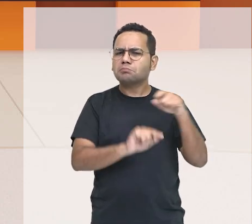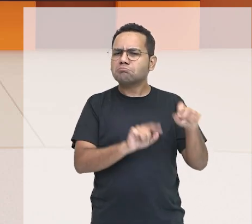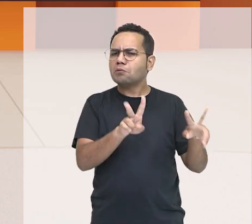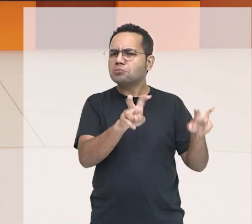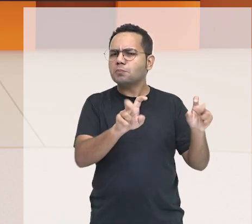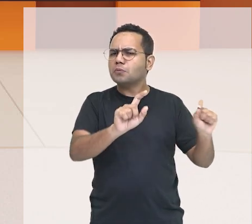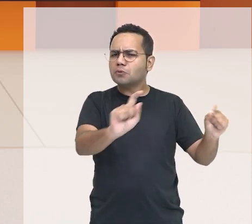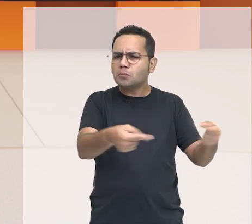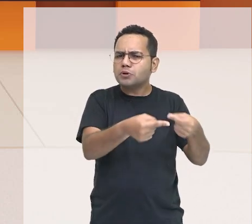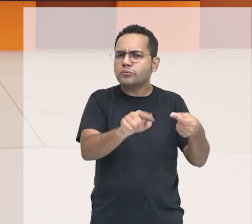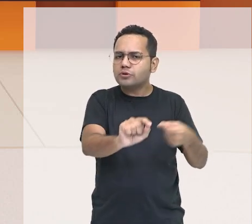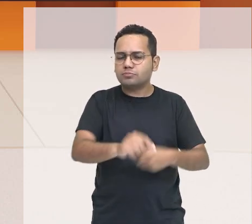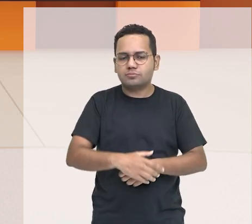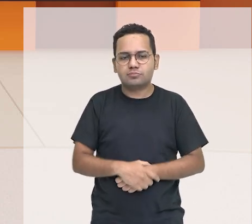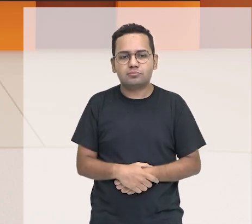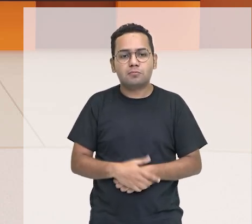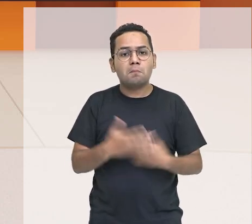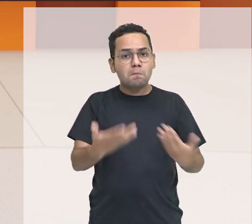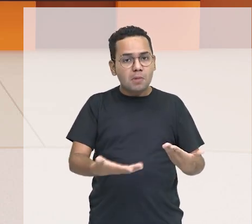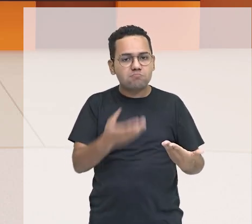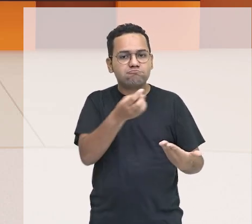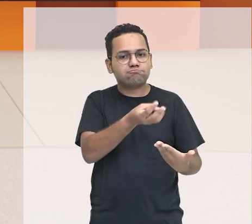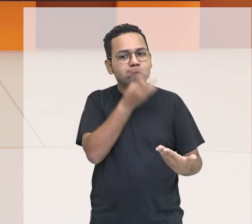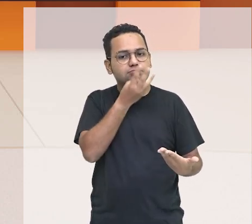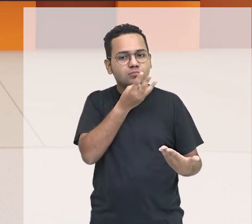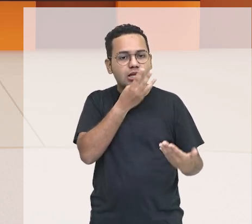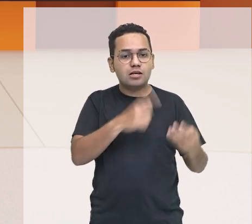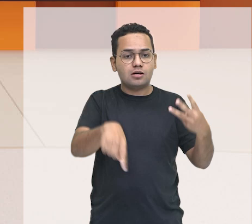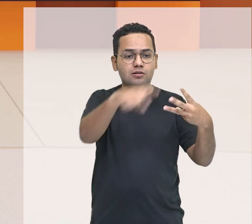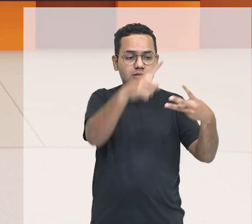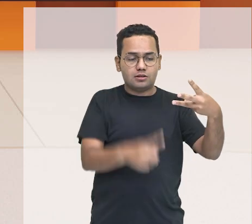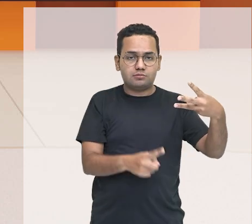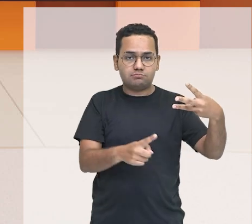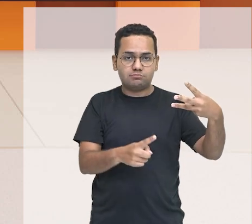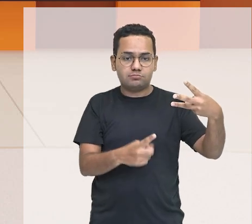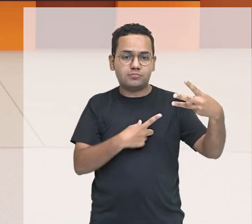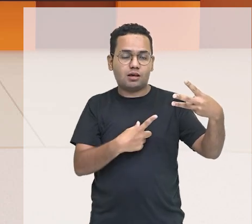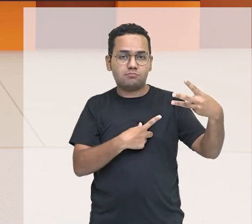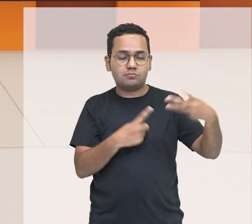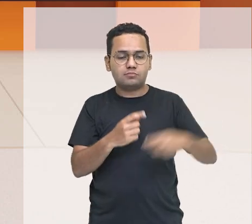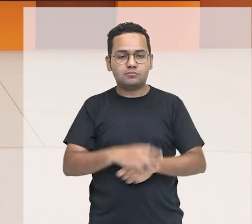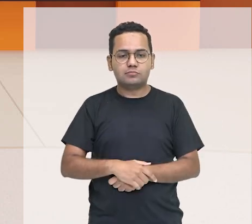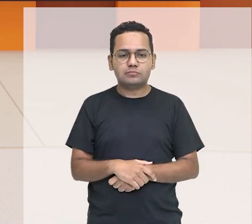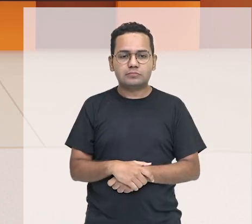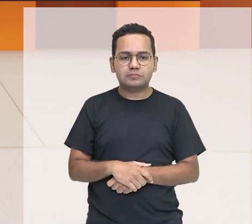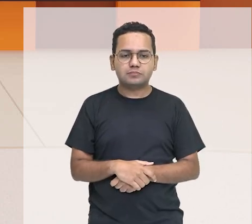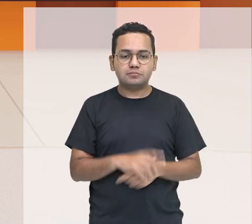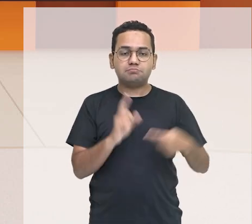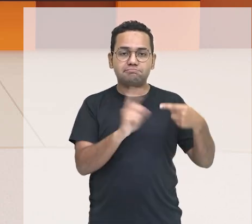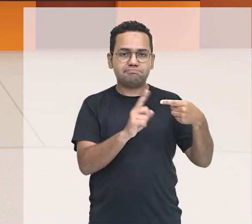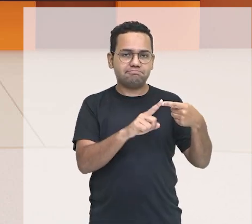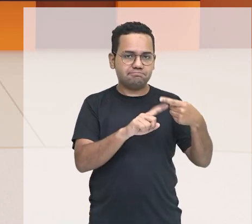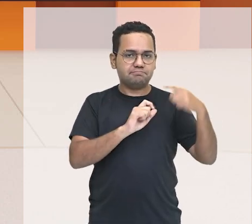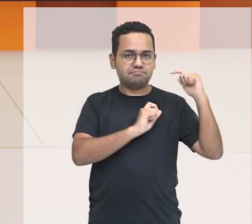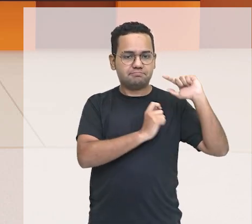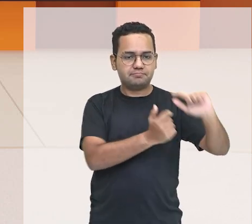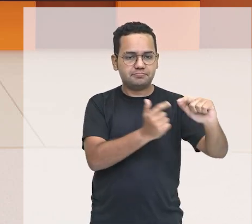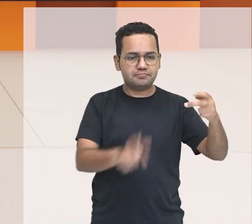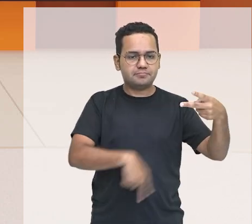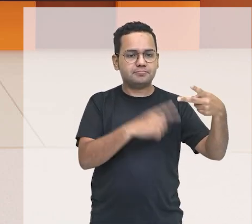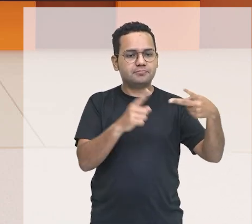legítima? A sociologia weberiana classifica 3 tipos de dominação legítima. Ele chama de que é a tradicional,